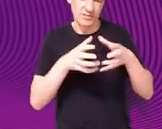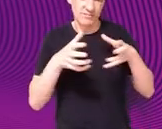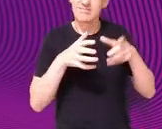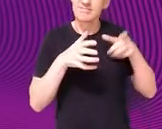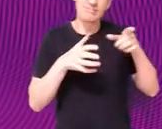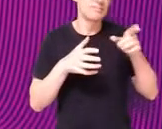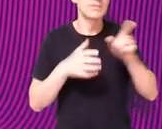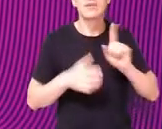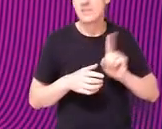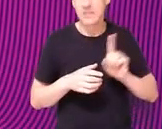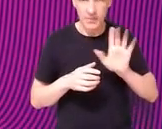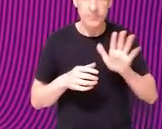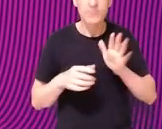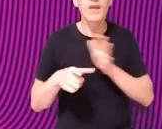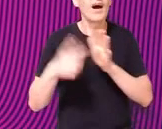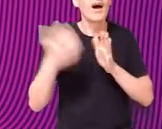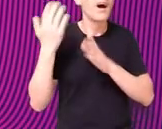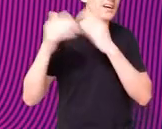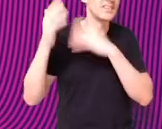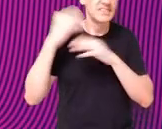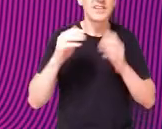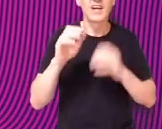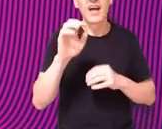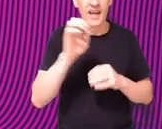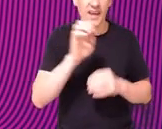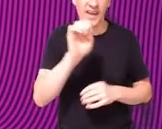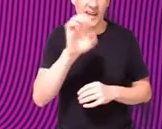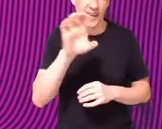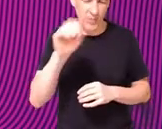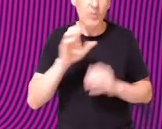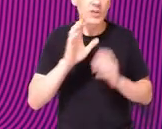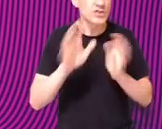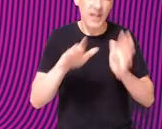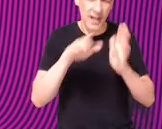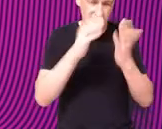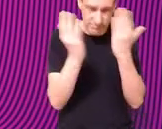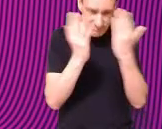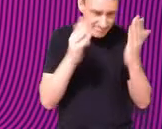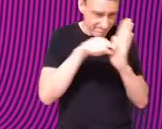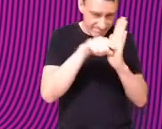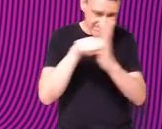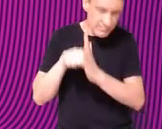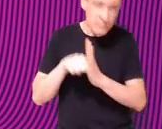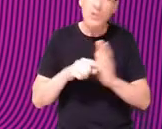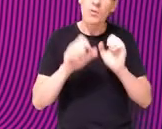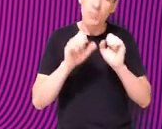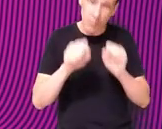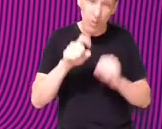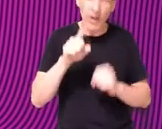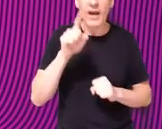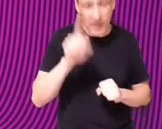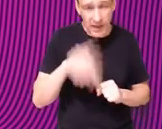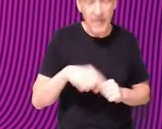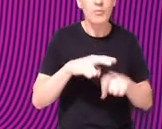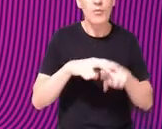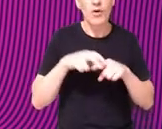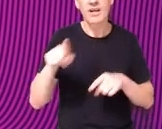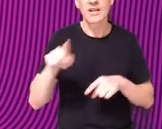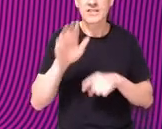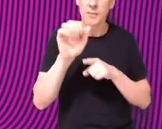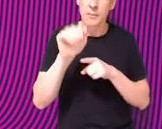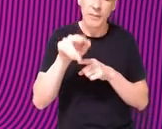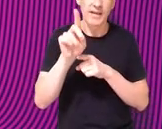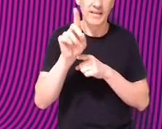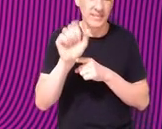ecocardiogramas que o Monteiro viu e pesquisou muito bem, podiam estar relacionadas à banda moderadora que foi encontrada, e agora a